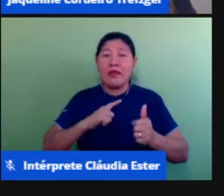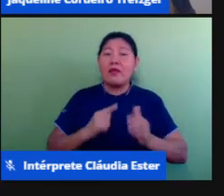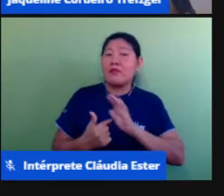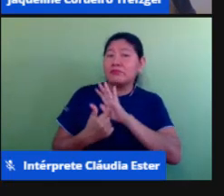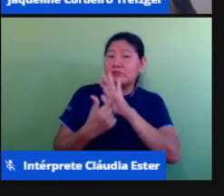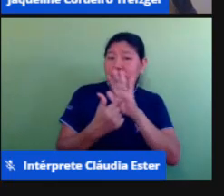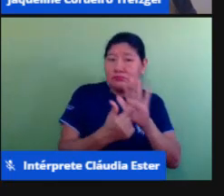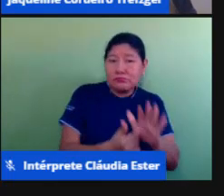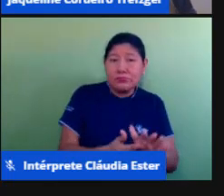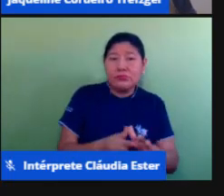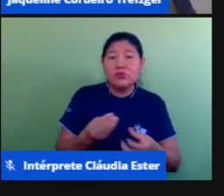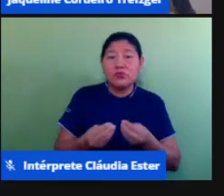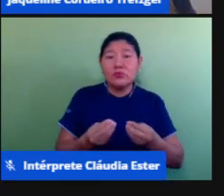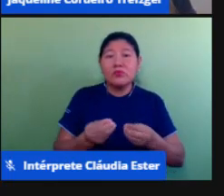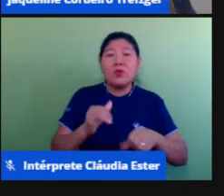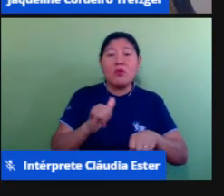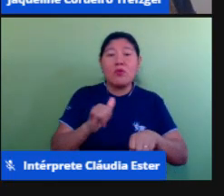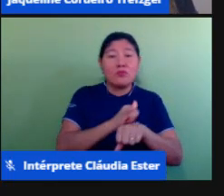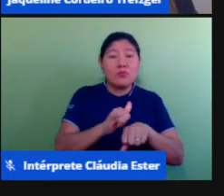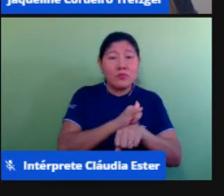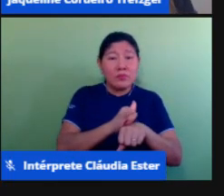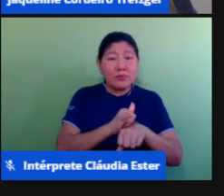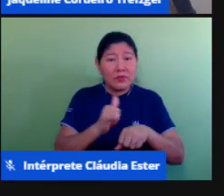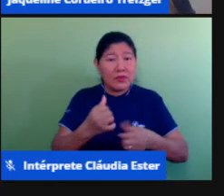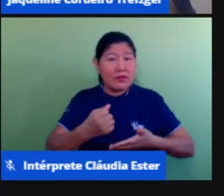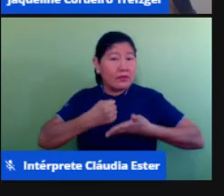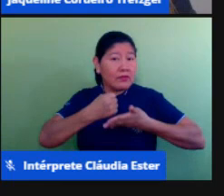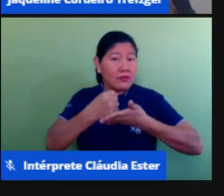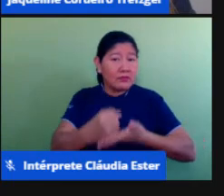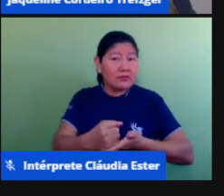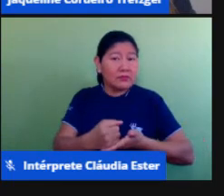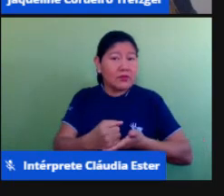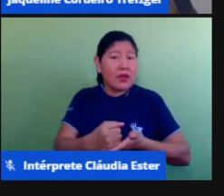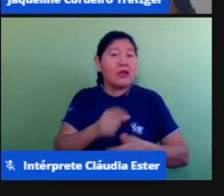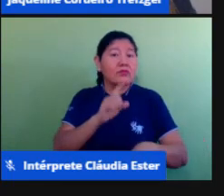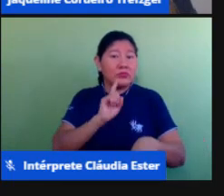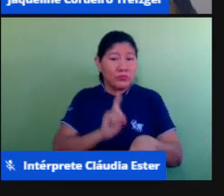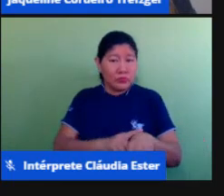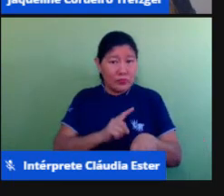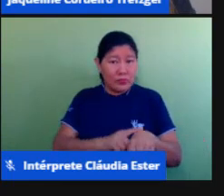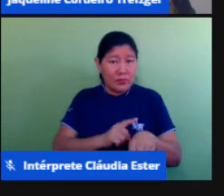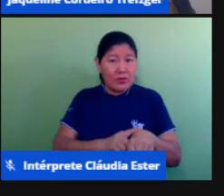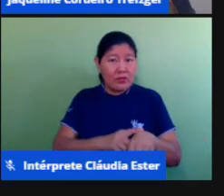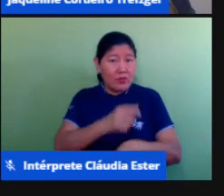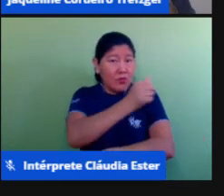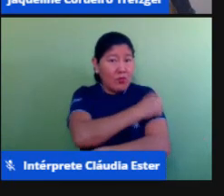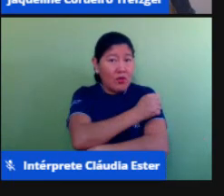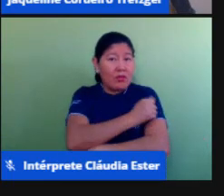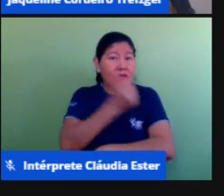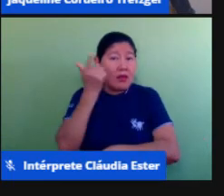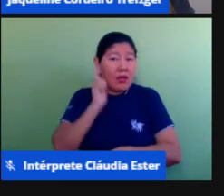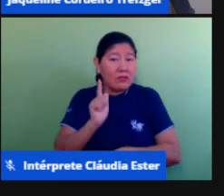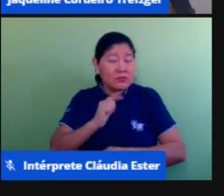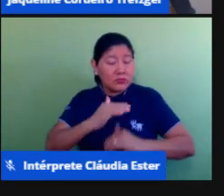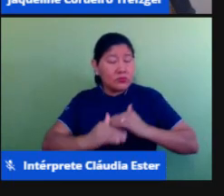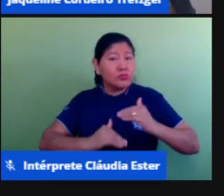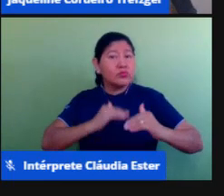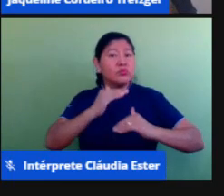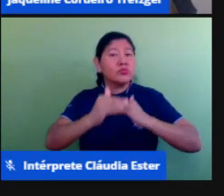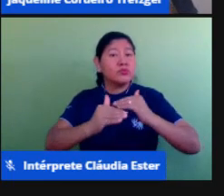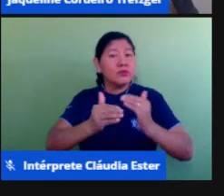aluno, tendo em vista tomar decisões suficientes e satisfatórias para que possa avançar no seu processo